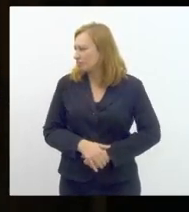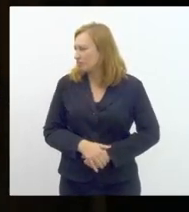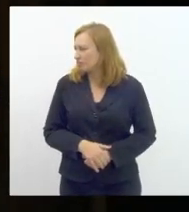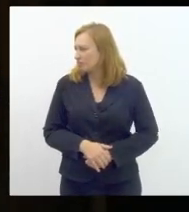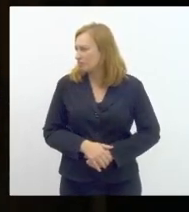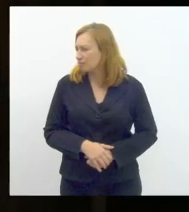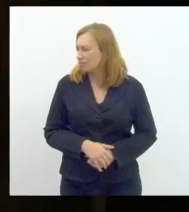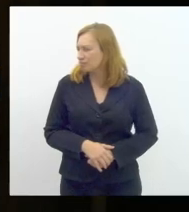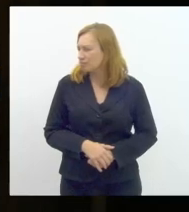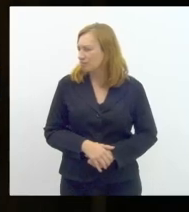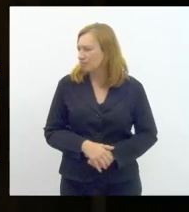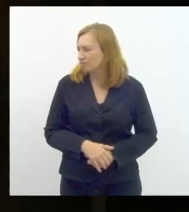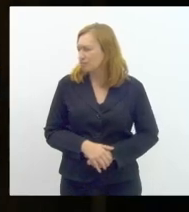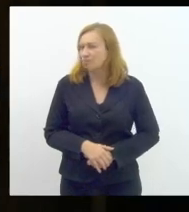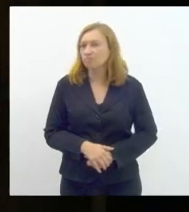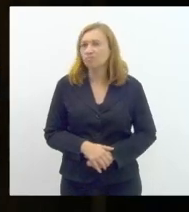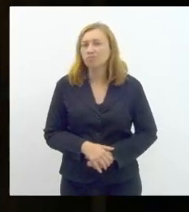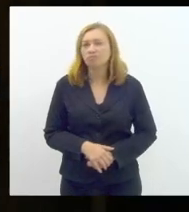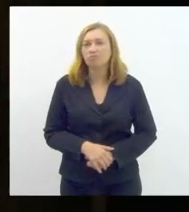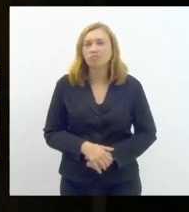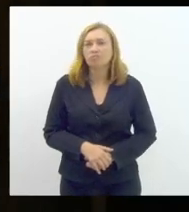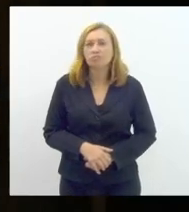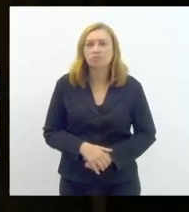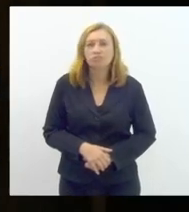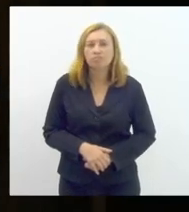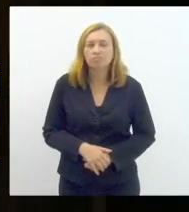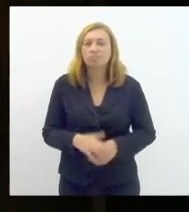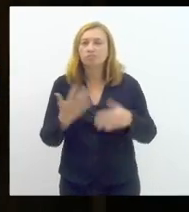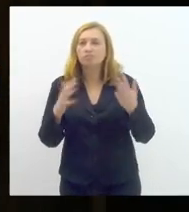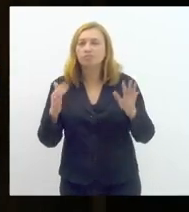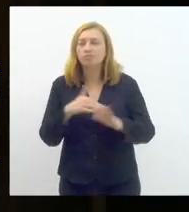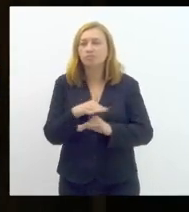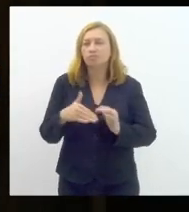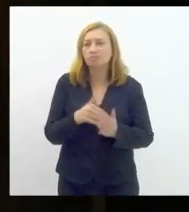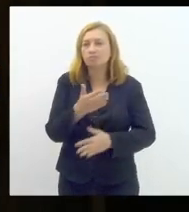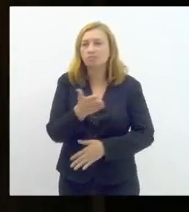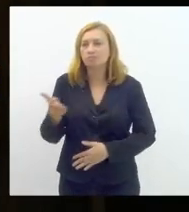longo e, querendo ou não, foi um pouco cansativo fazer campanha, então, parabéns a todo mundo.